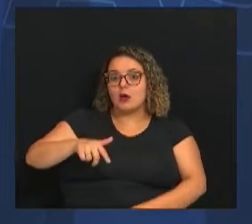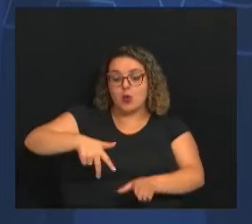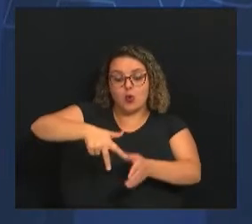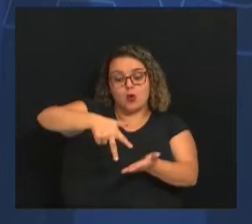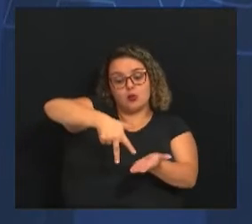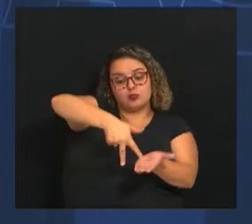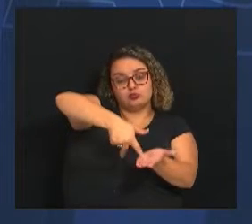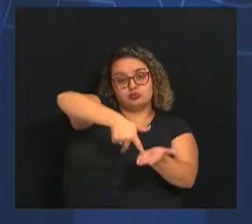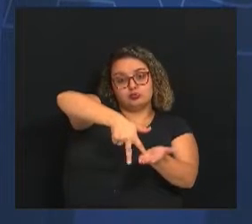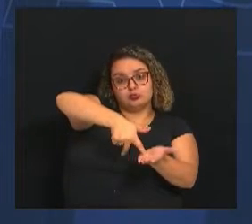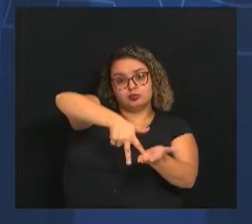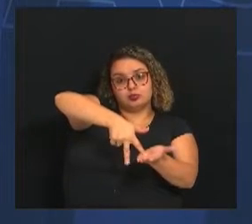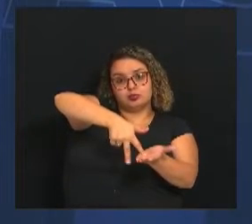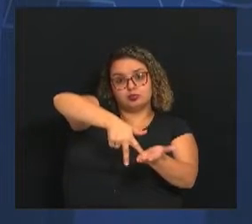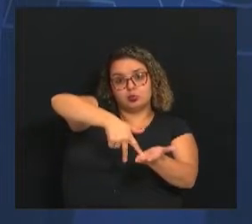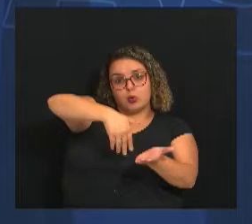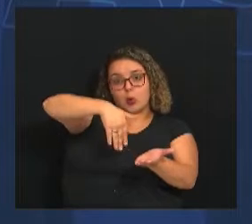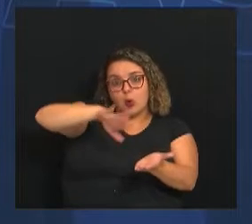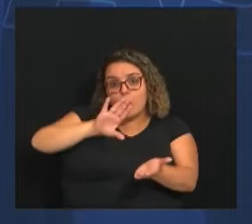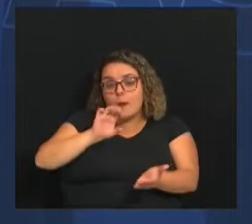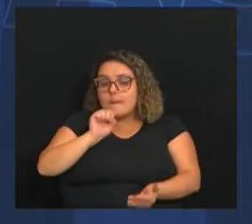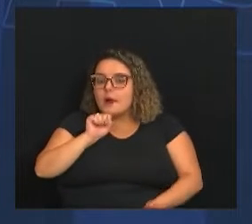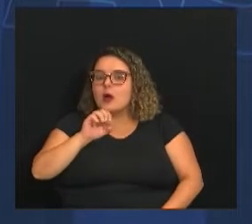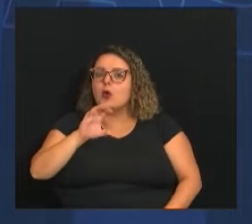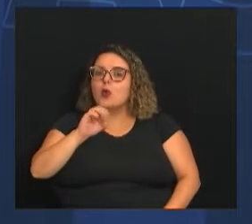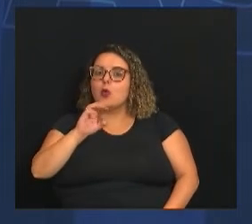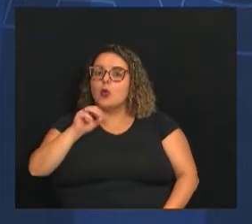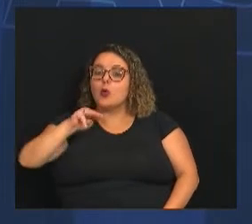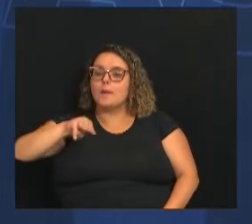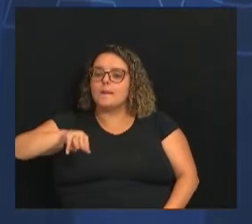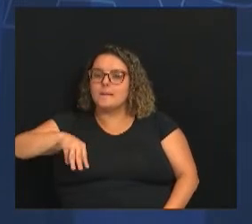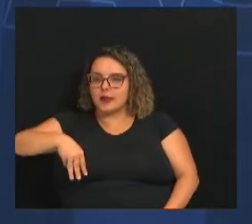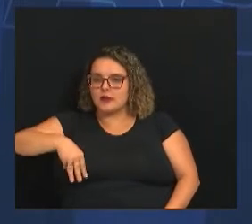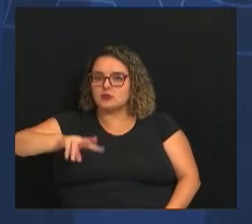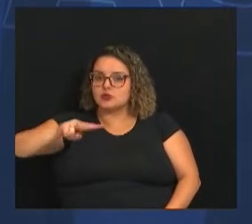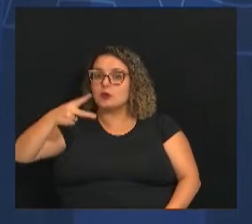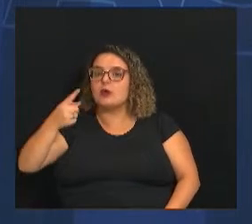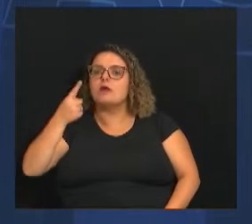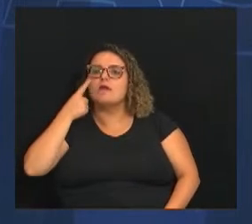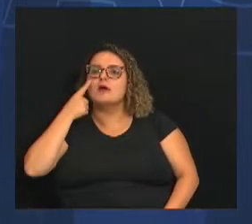um espaço com mais de 800 metros quadrados. Confere só.